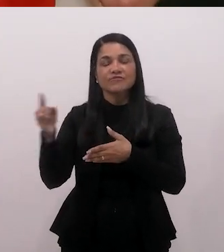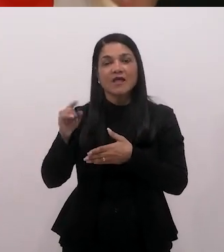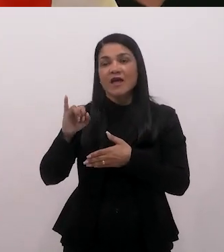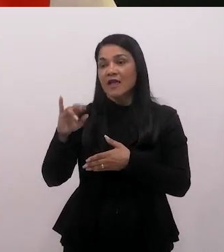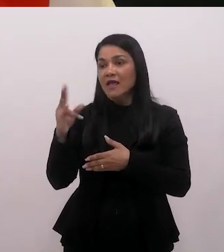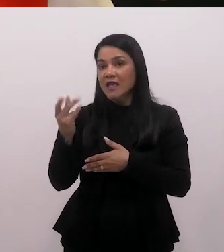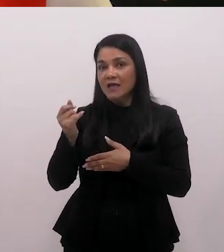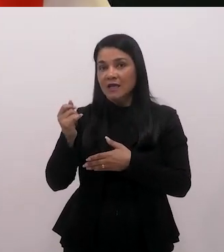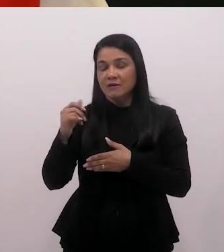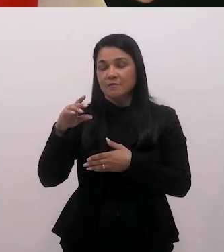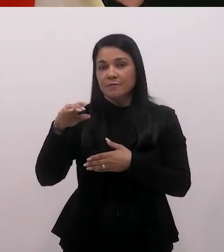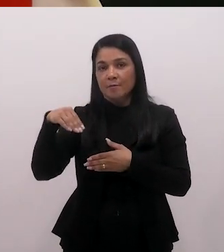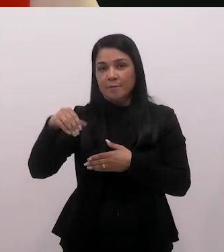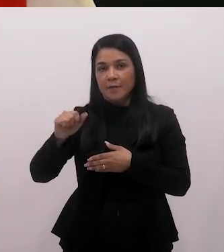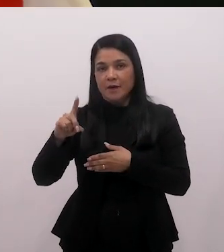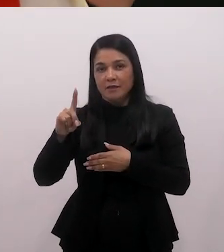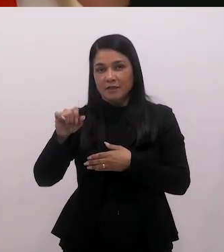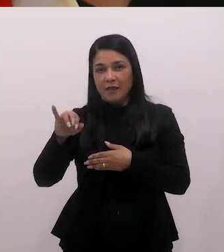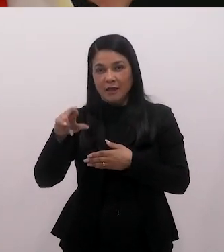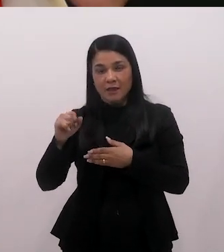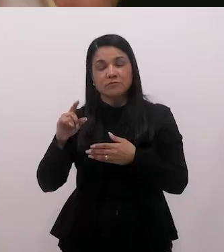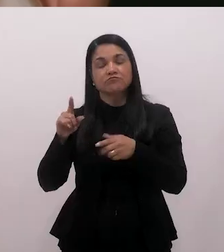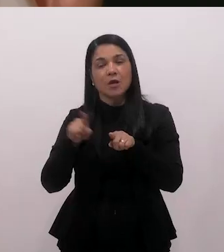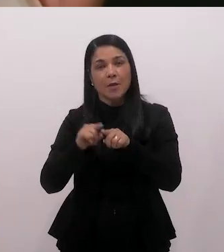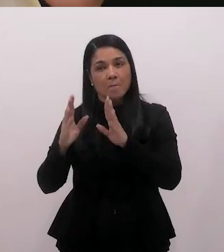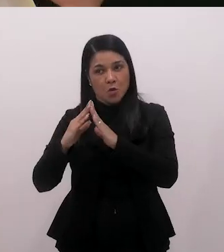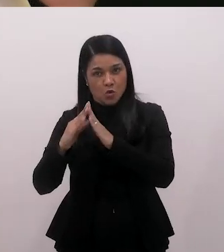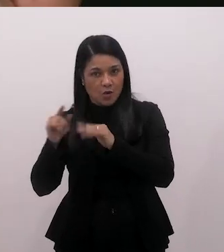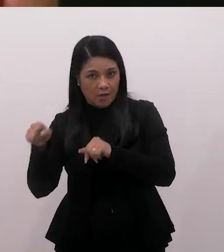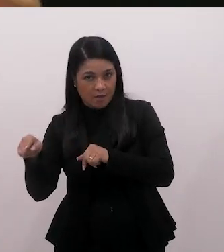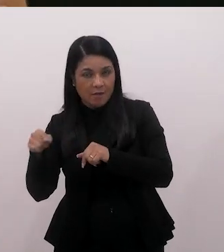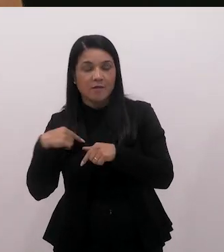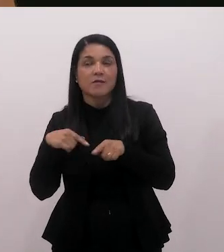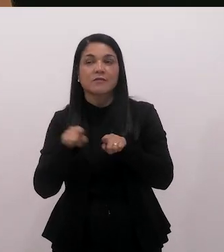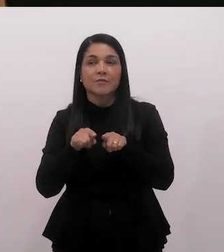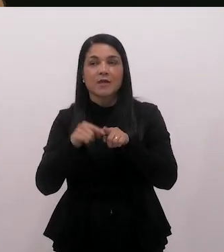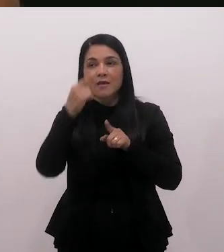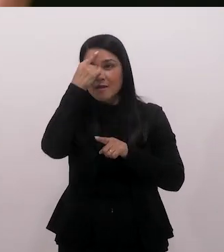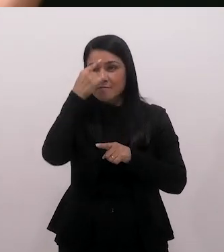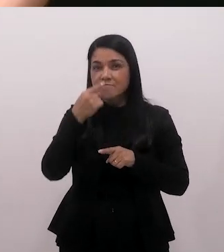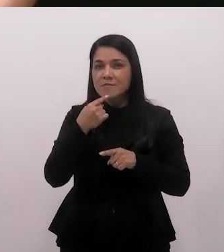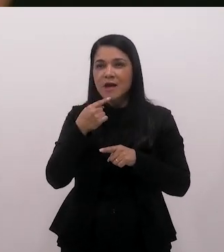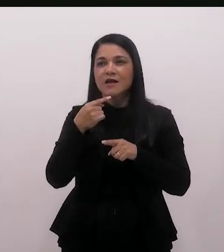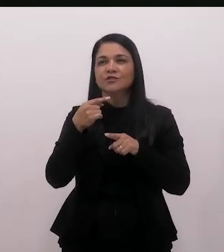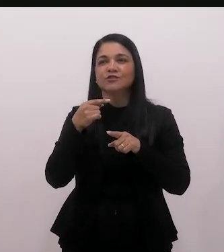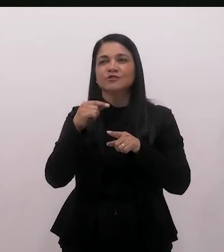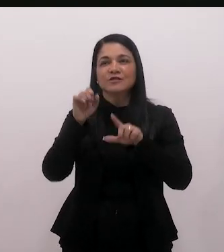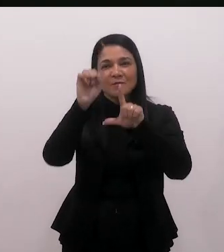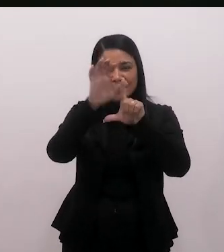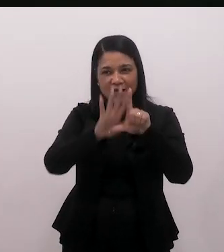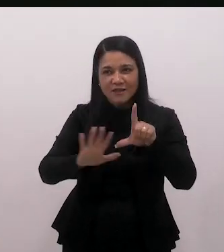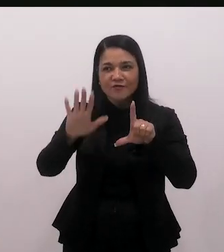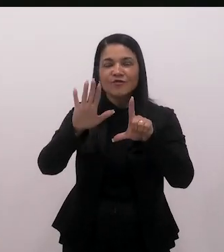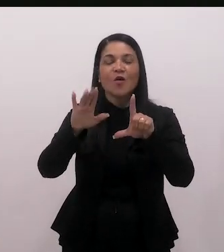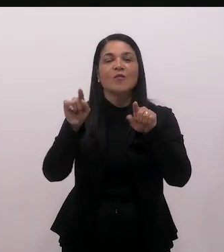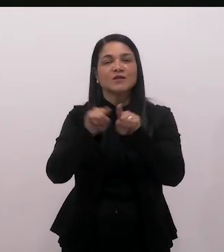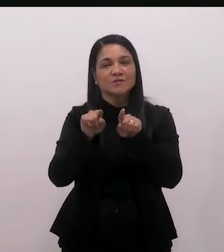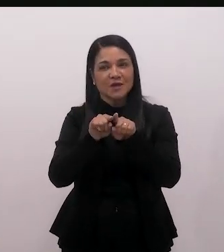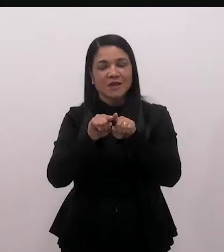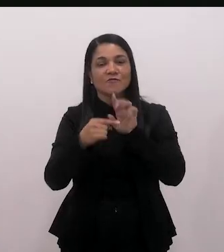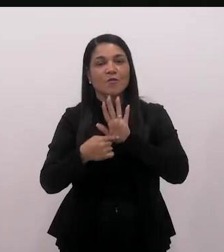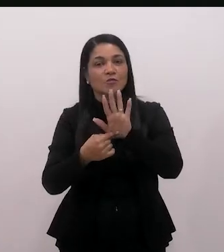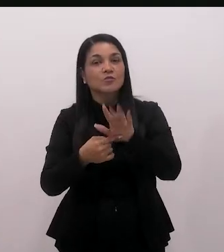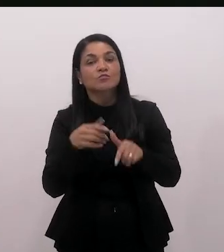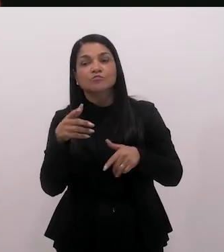Madeira, porque nós tentámos cobrir todo o Portugal, mais ou menos. Aí está passando até a imagem da dança da plataforma Entartes, que veio de